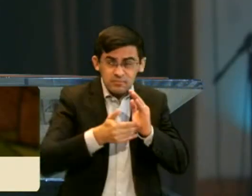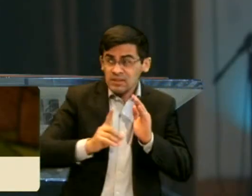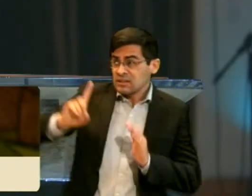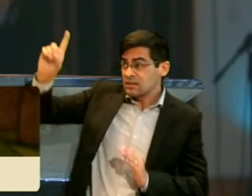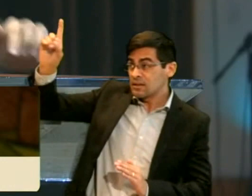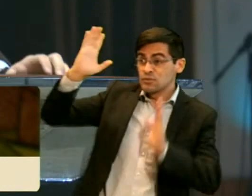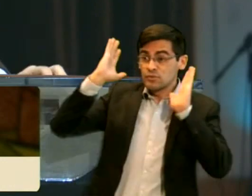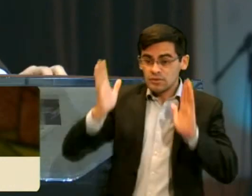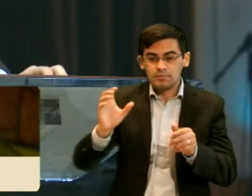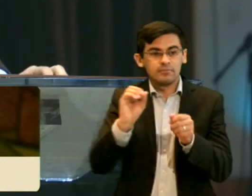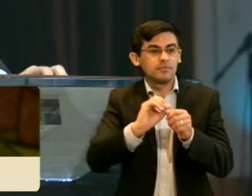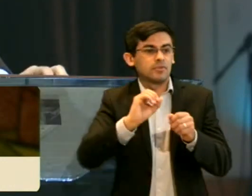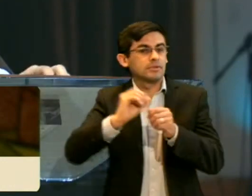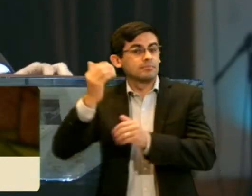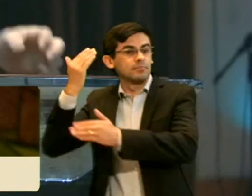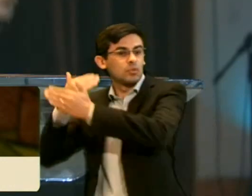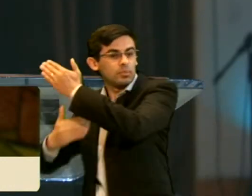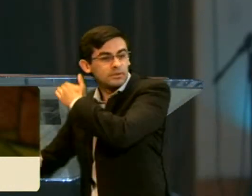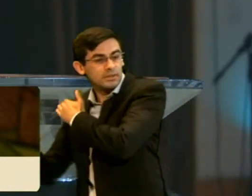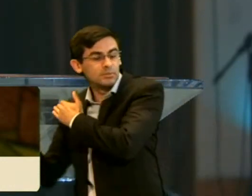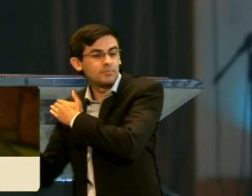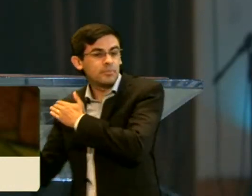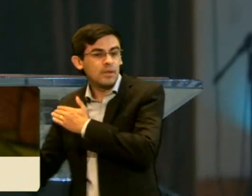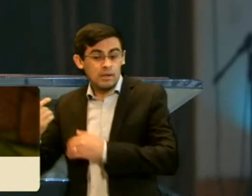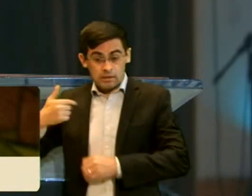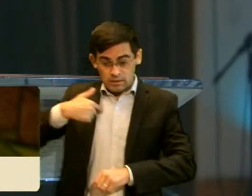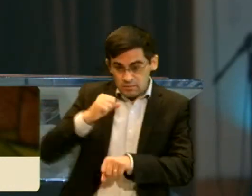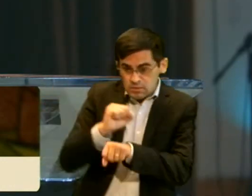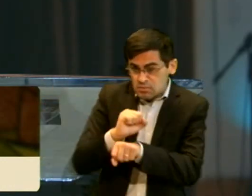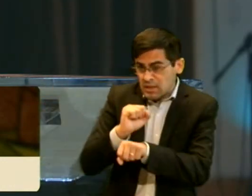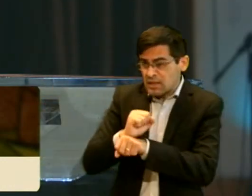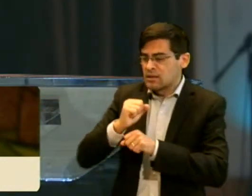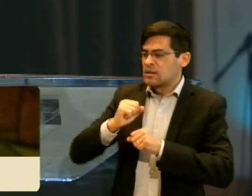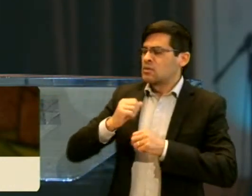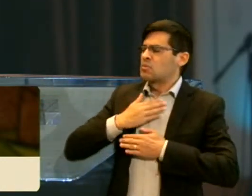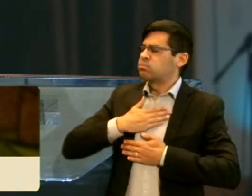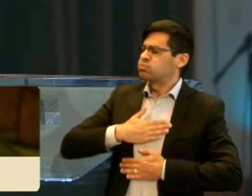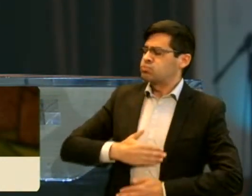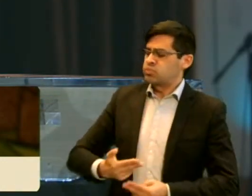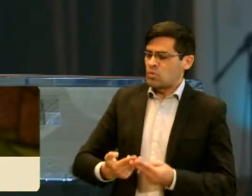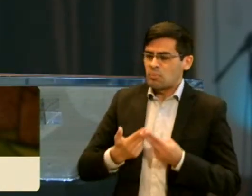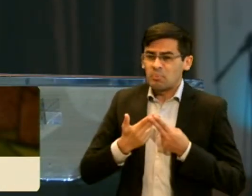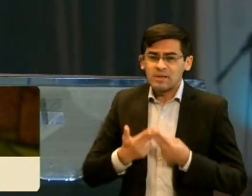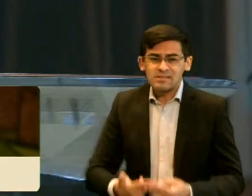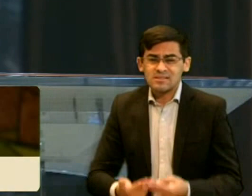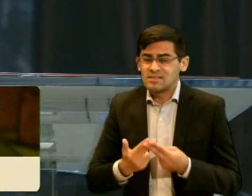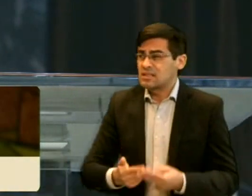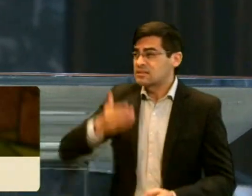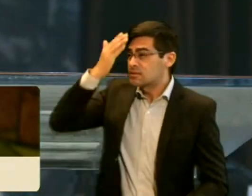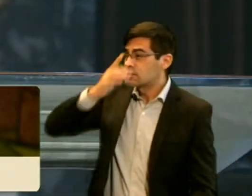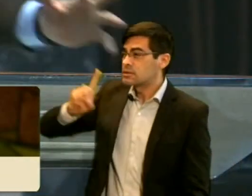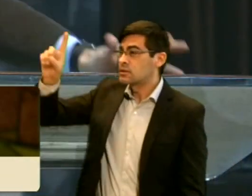no passado. E aí ele fala, quando eu esperei com paciência no Senhor, Ele se